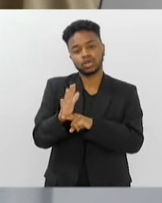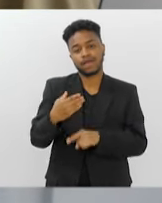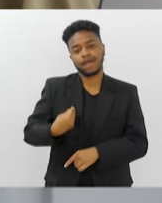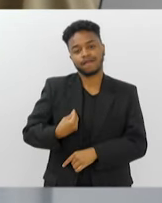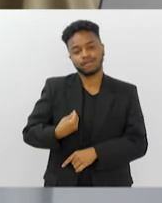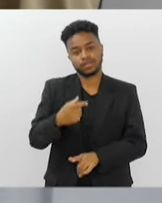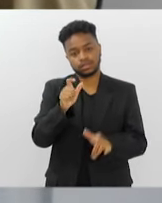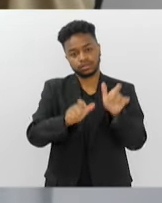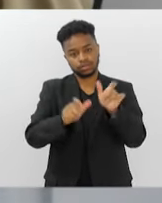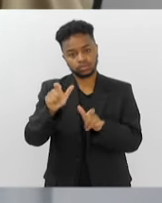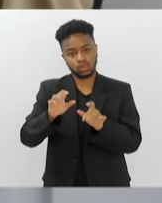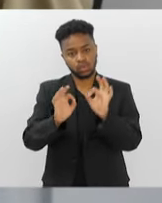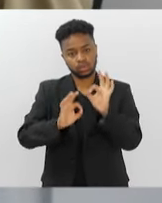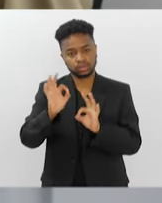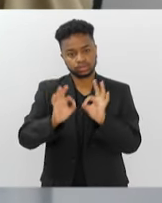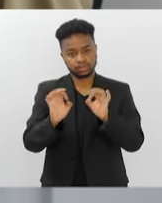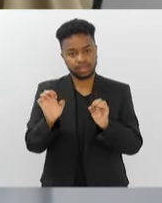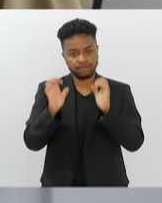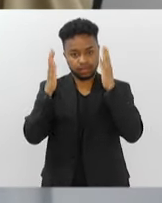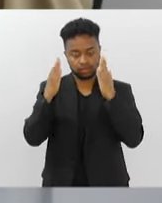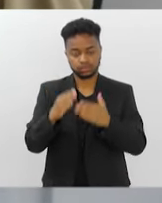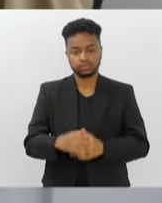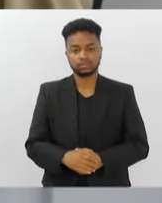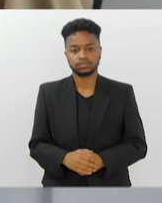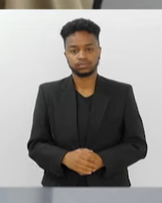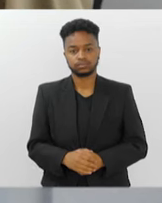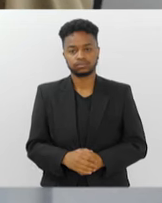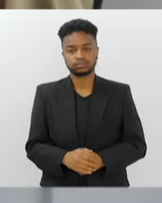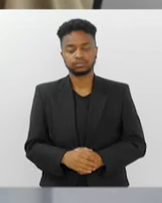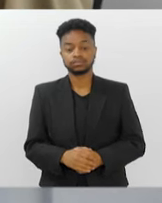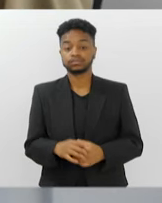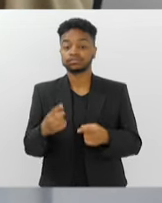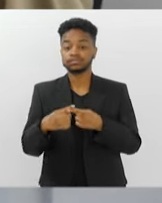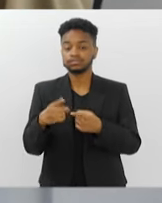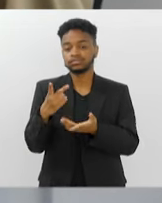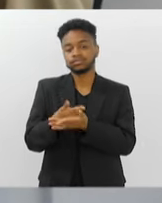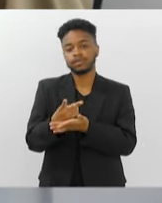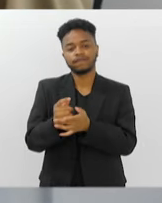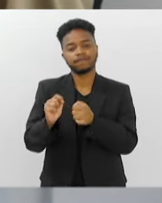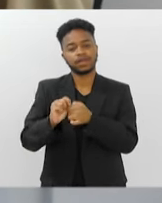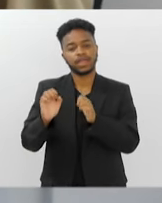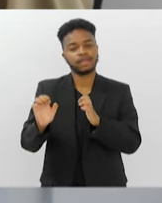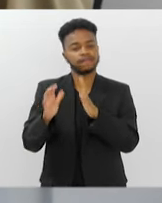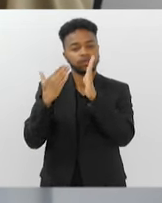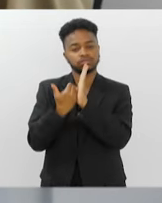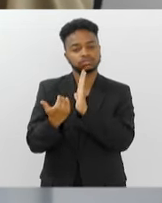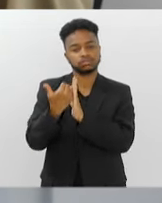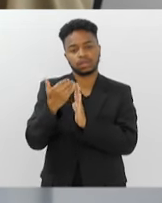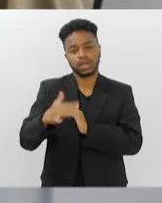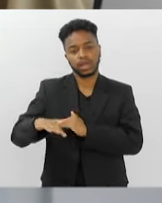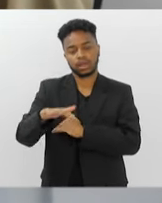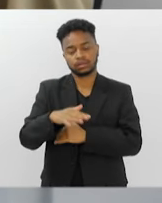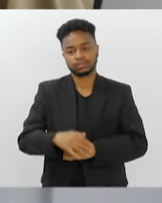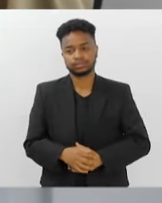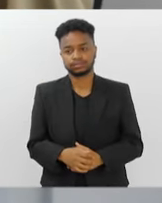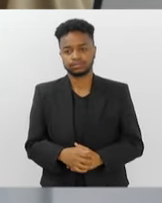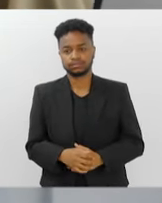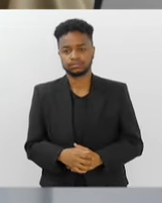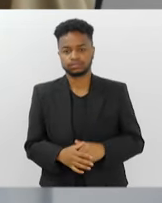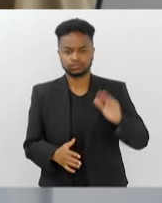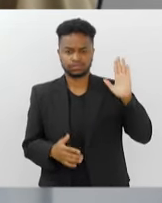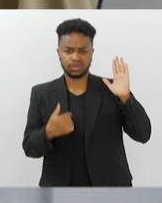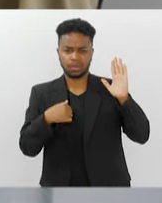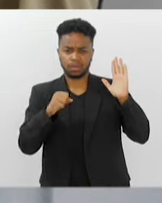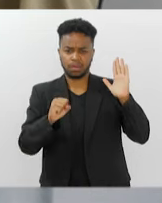dos realizadores eventos que farão daquilo ali sempre os maiores eventos do município e Presidente me permite